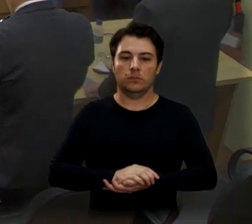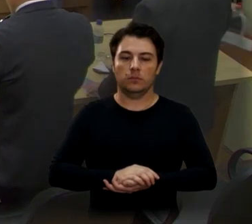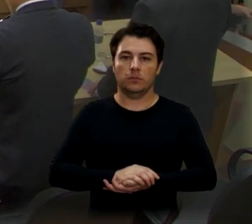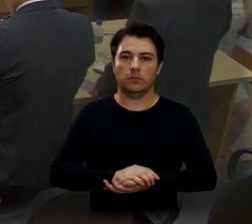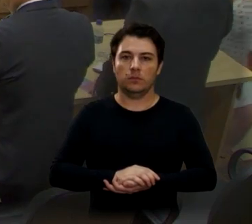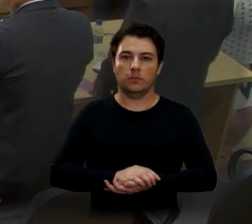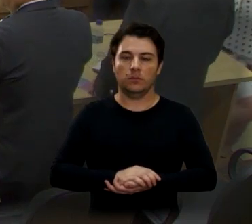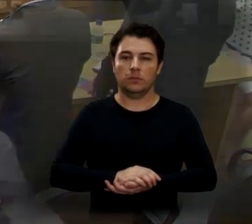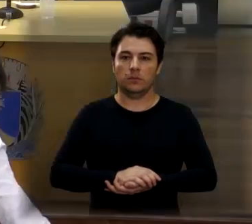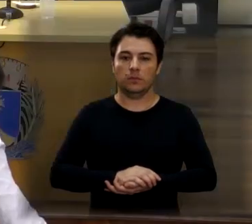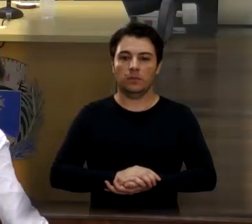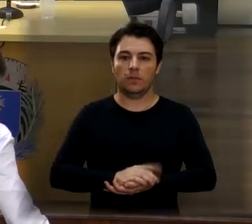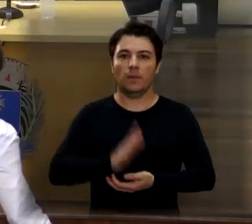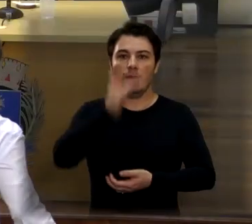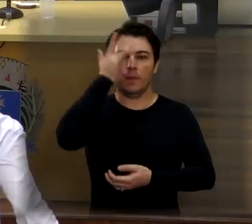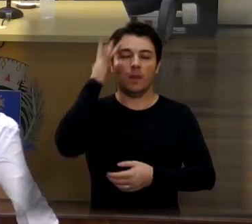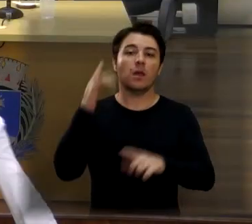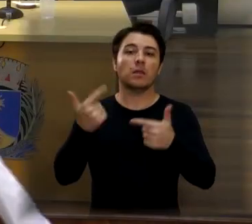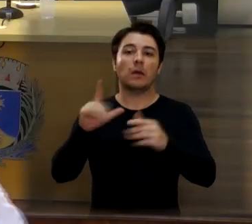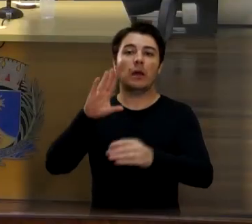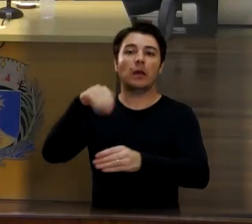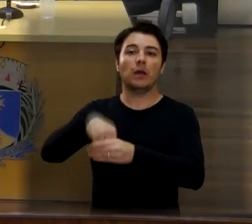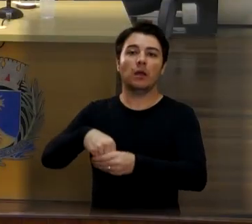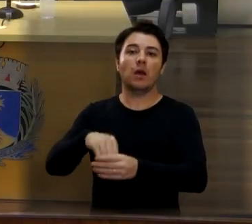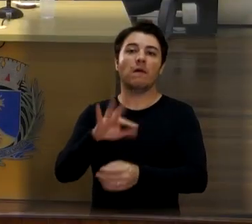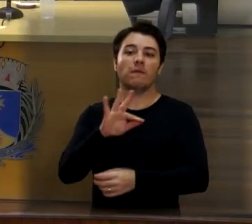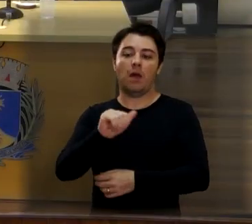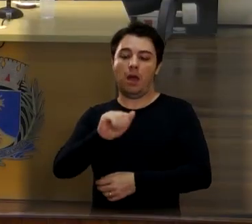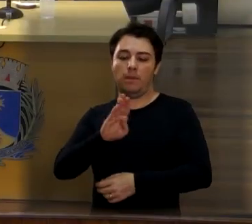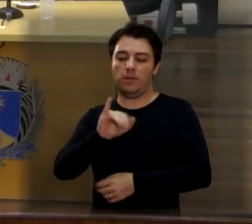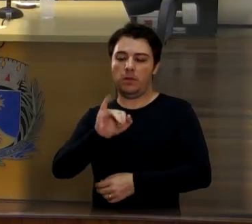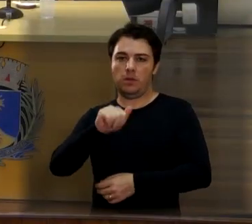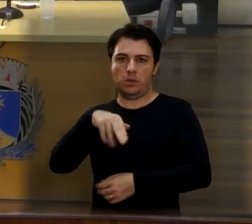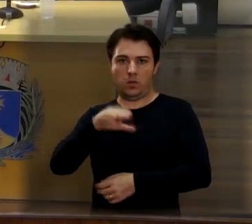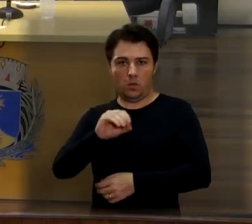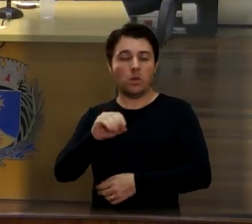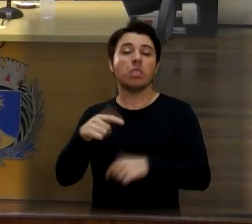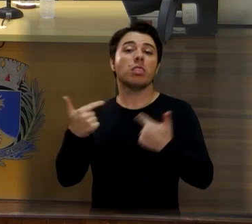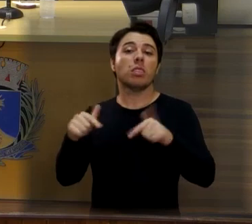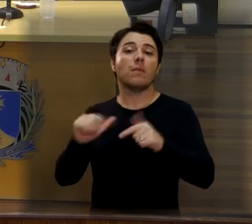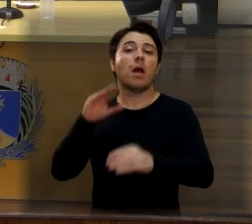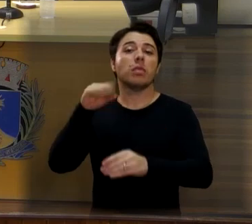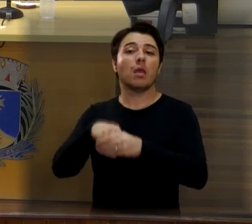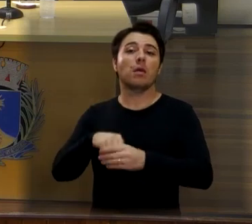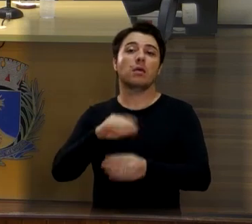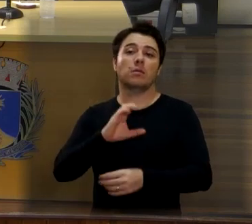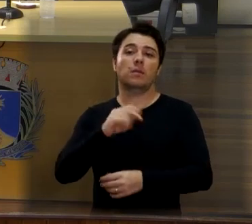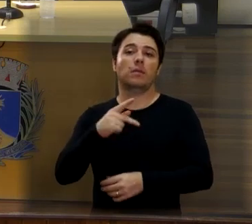e o consultor de negócios da CPFL Fabiano Ferreira Dias